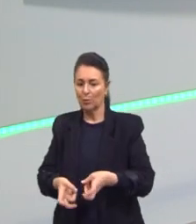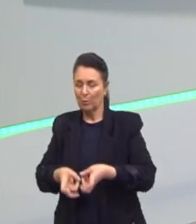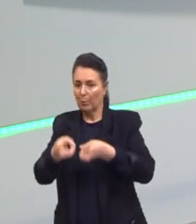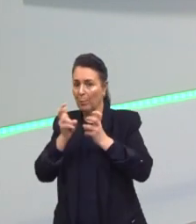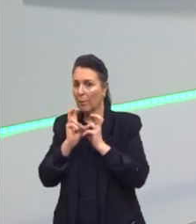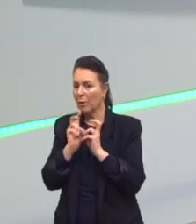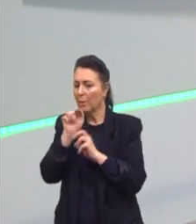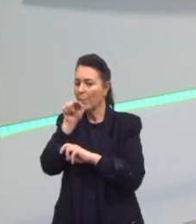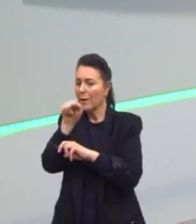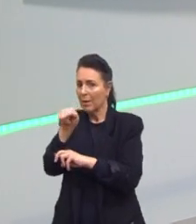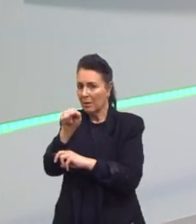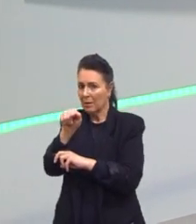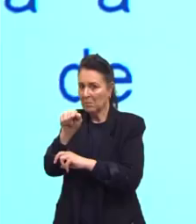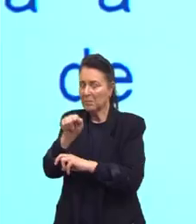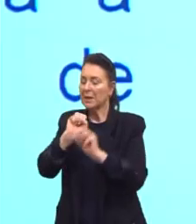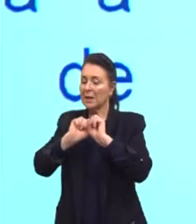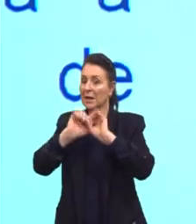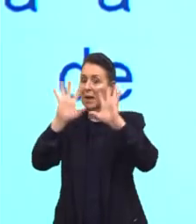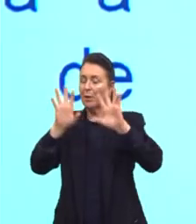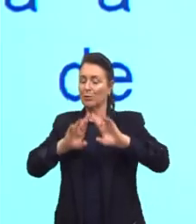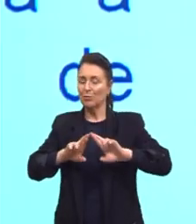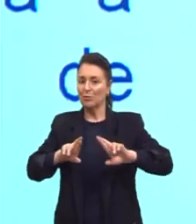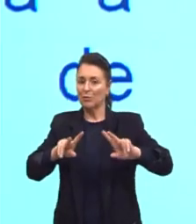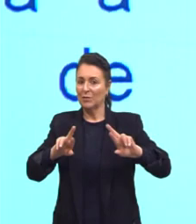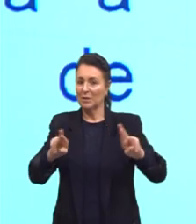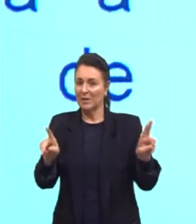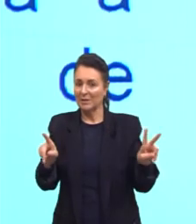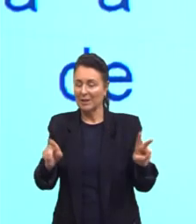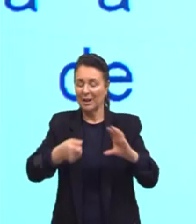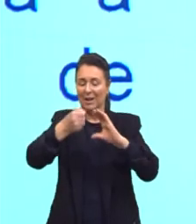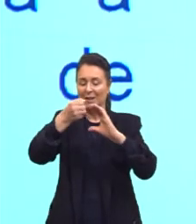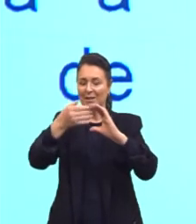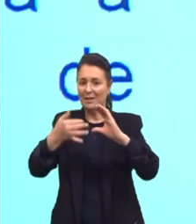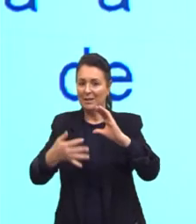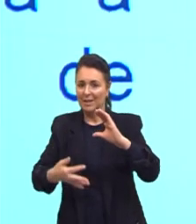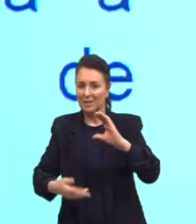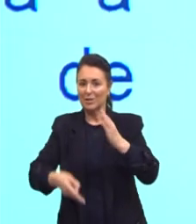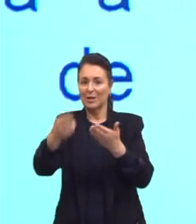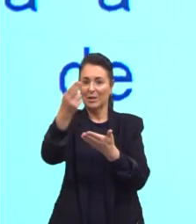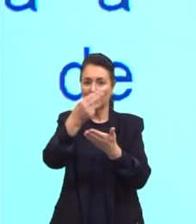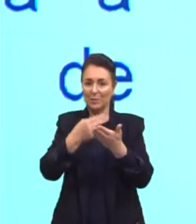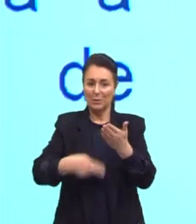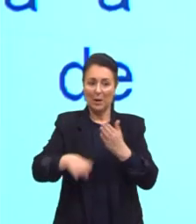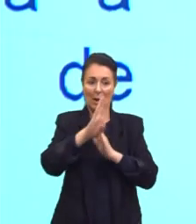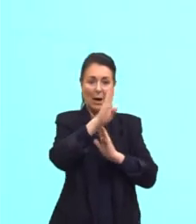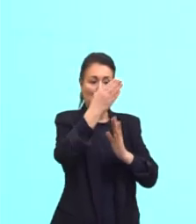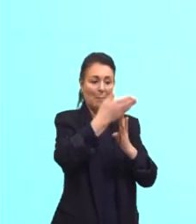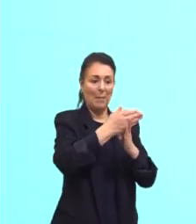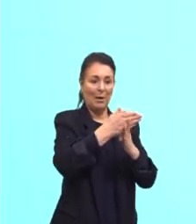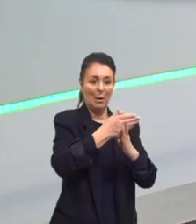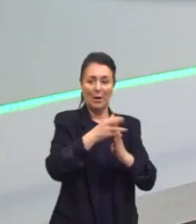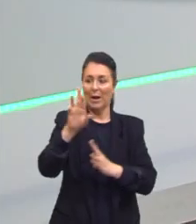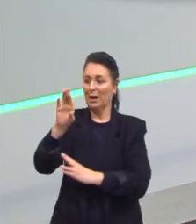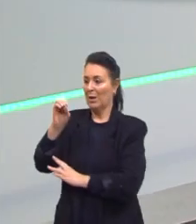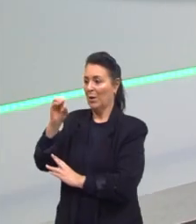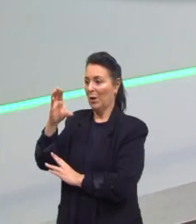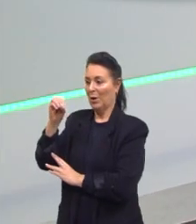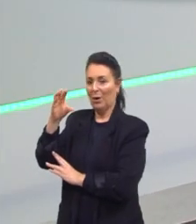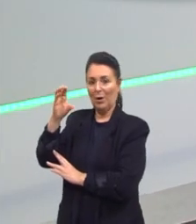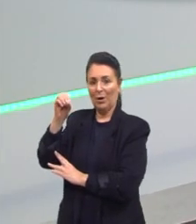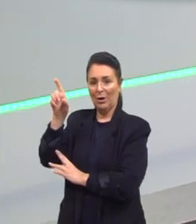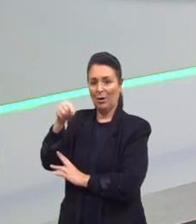perceber aqui na nitidamente a diferença entre as características da pintura barroca e rococó